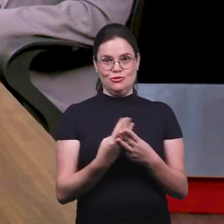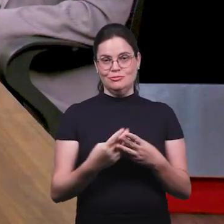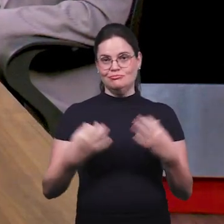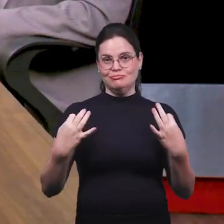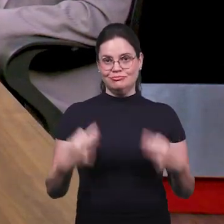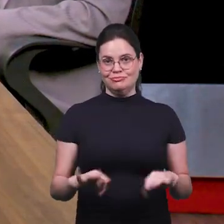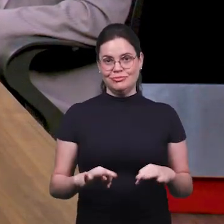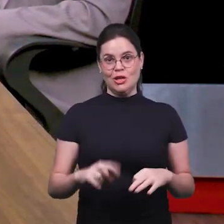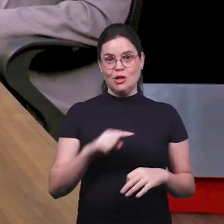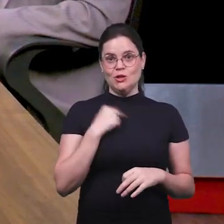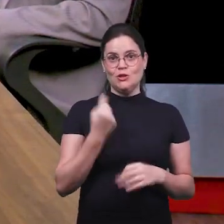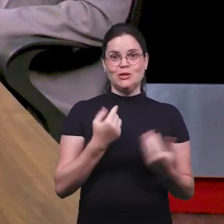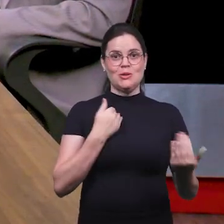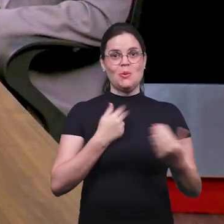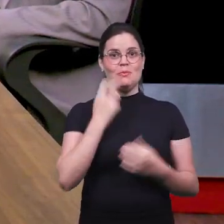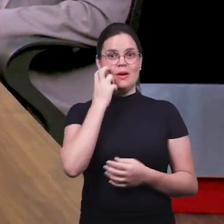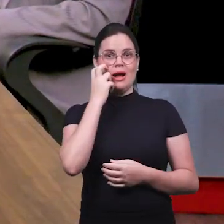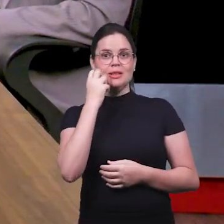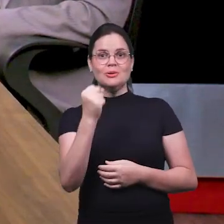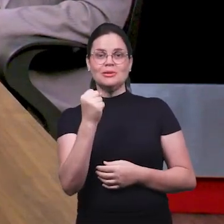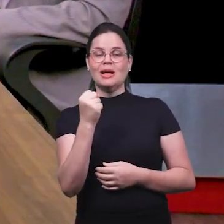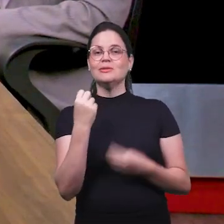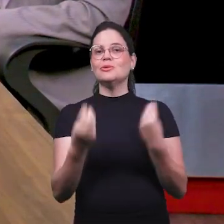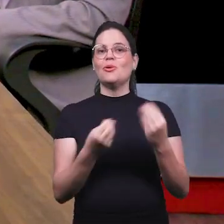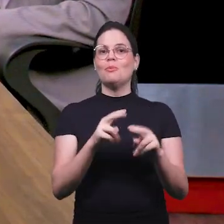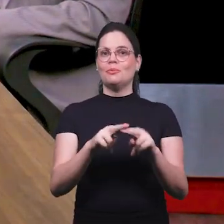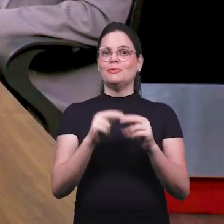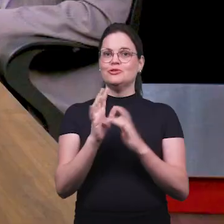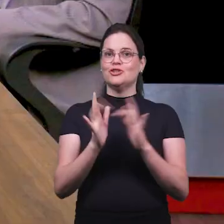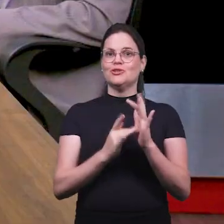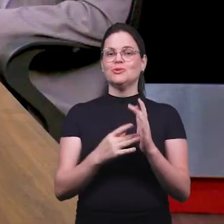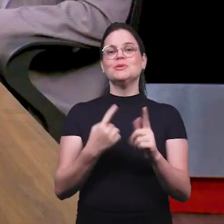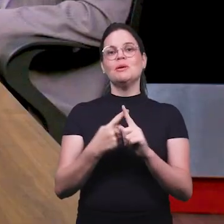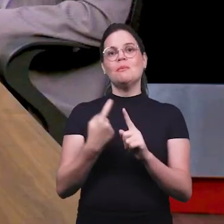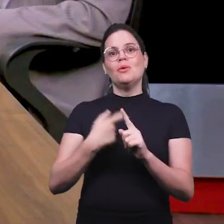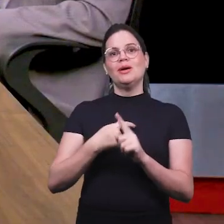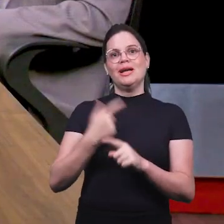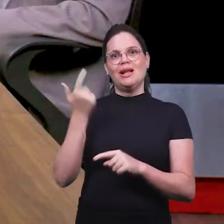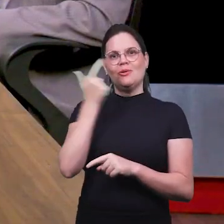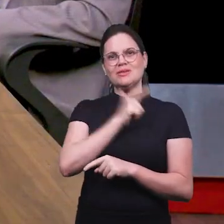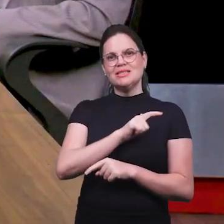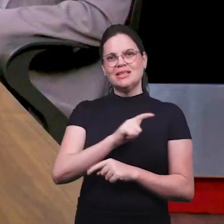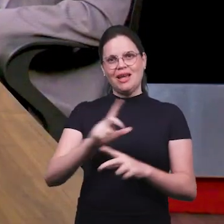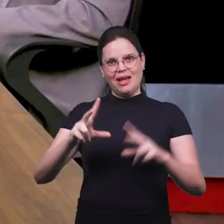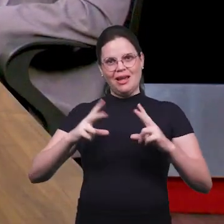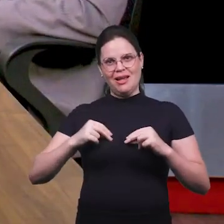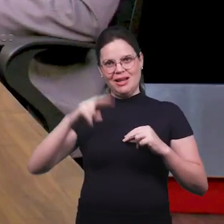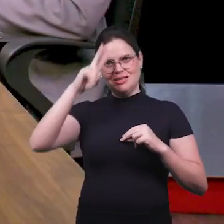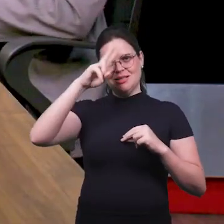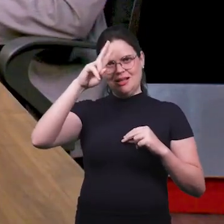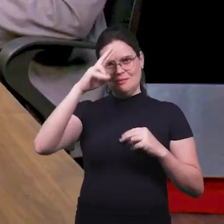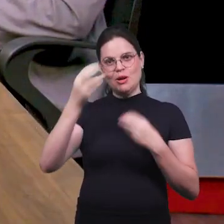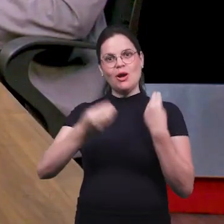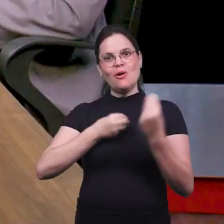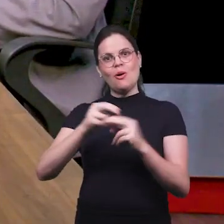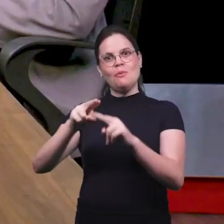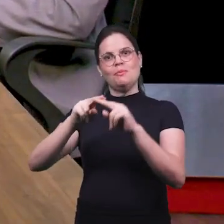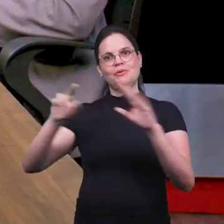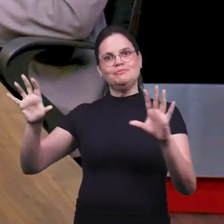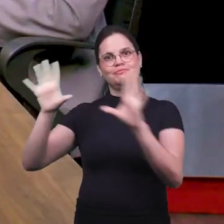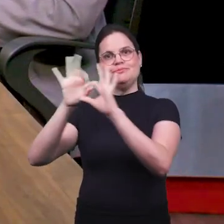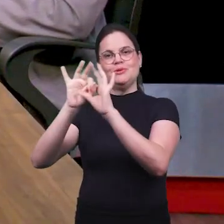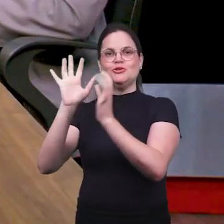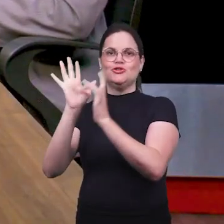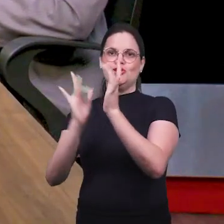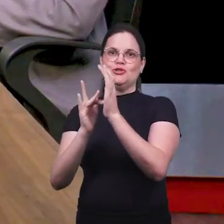fomos adotados por meio do Senhor Jesus. Co-herdeiros com Cristo, né? Exatamente. Pela adoção, né? E isso é